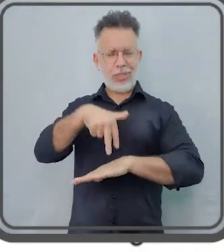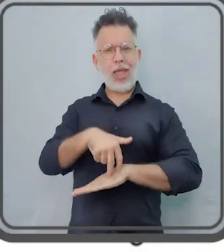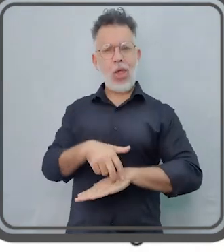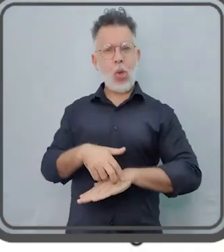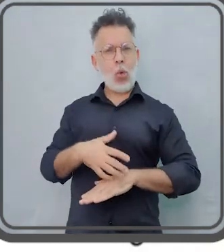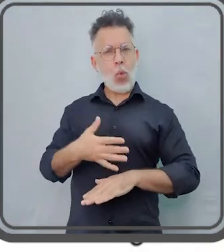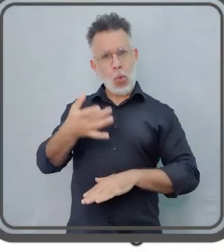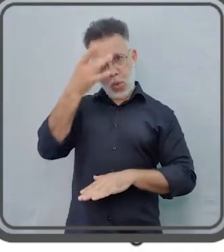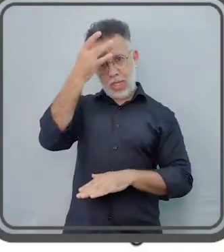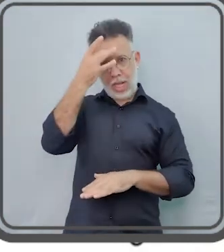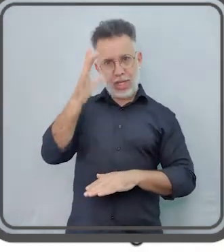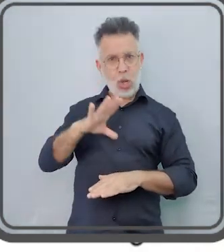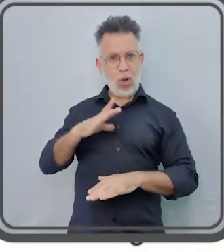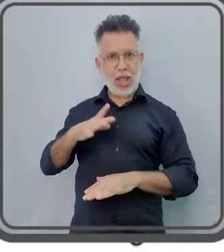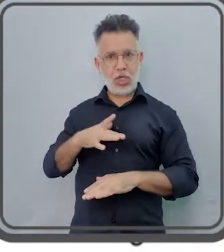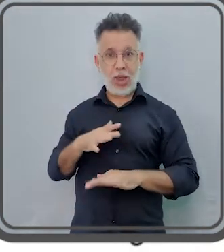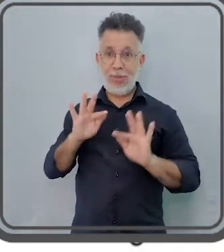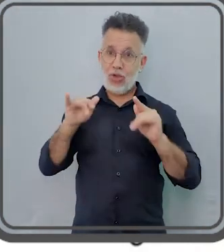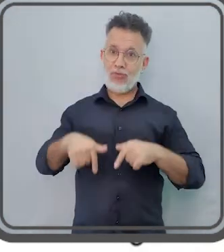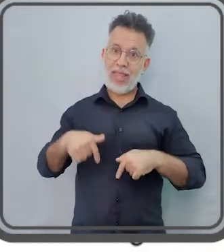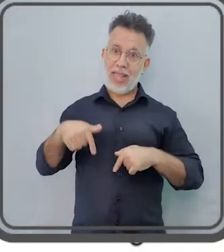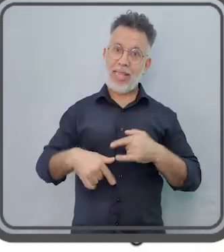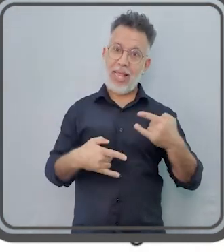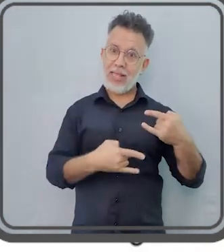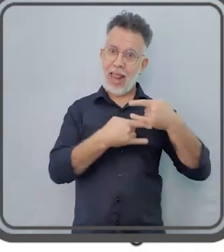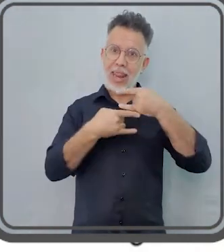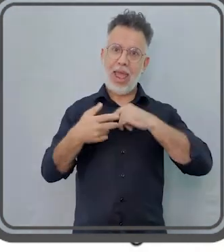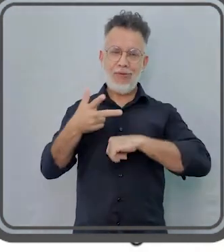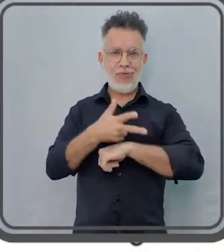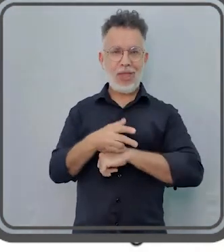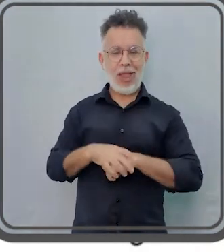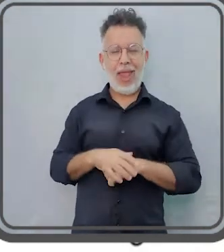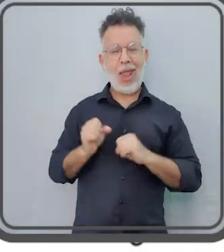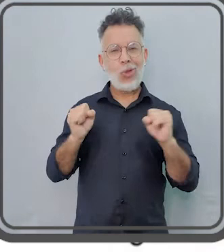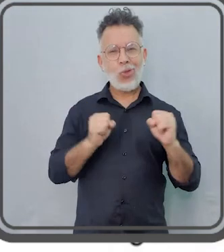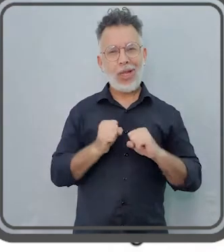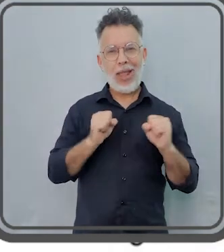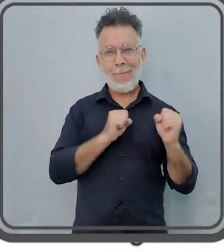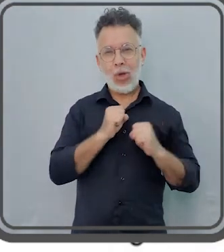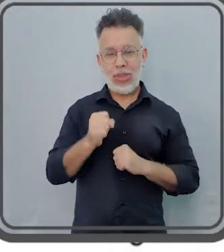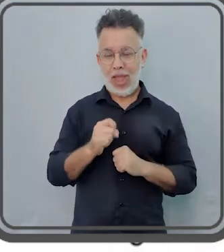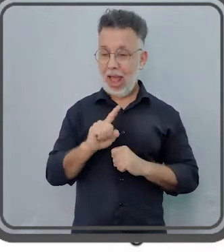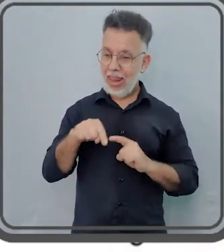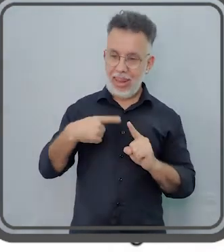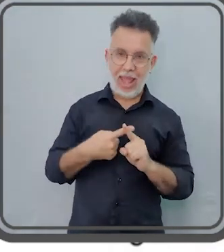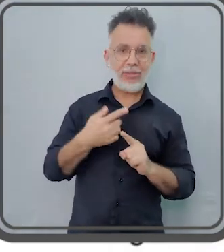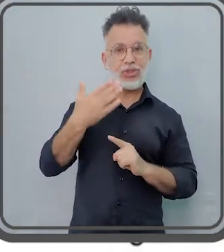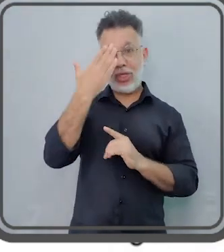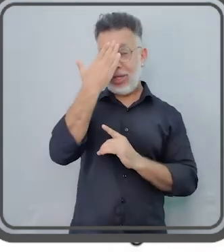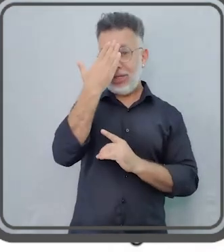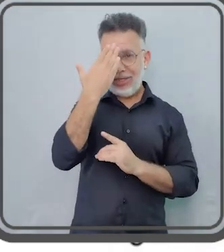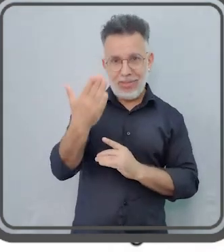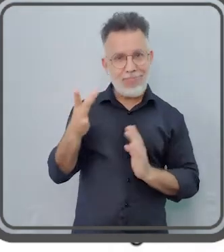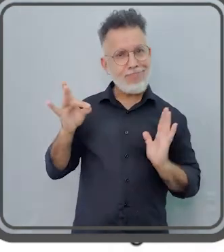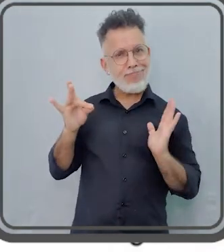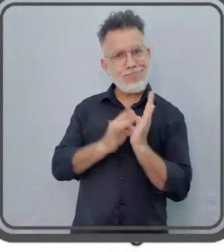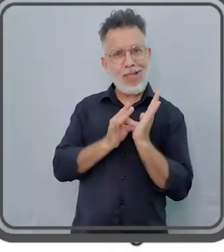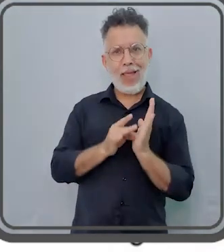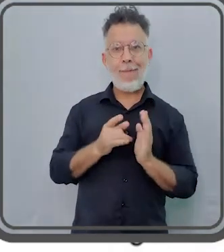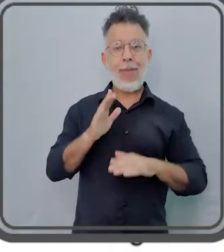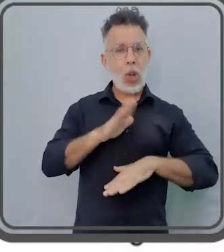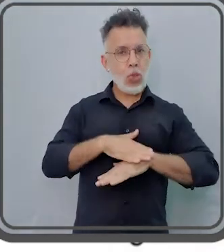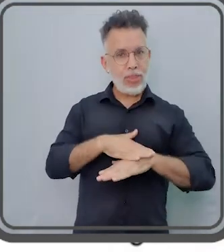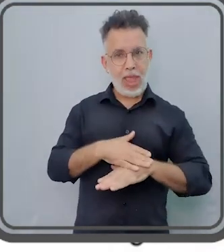gente encerrar essa live aqui, eu adoraria poder, além de te agradecer imensamente pelo tempo, pela oportunidade